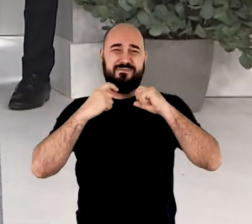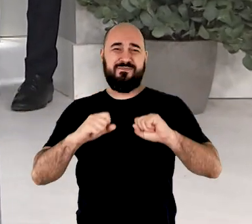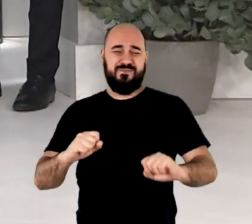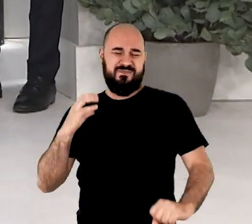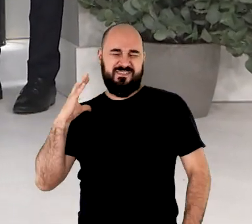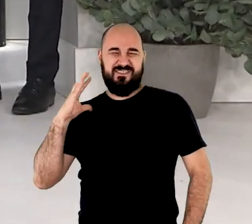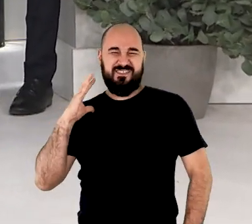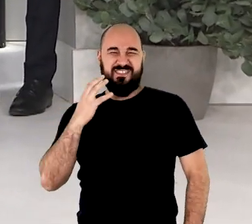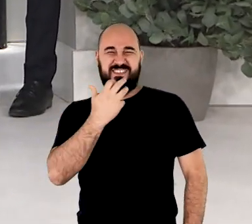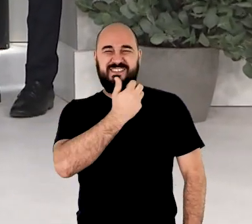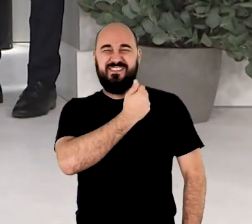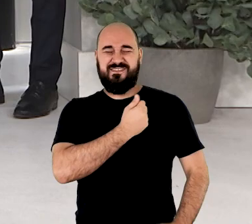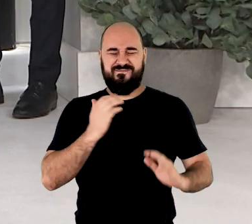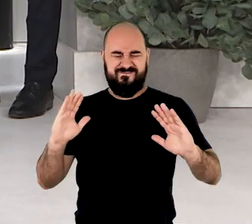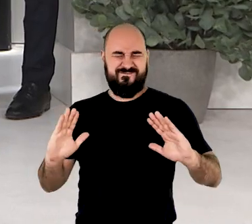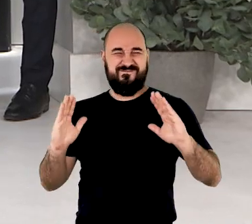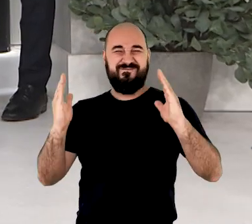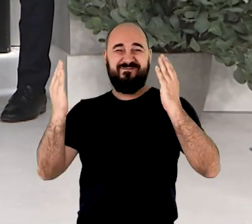só tu